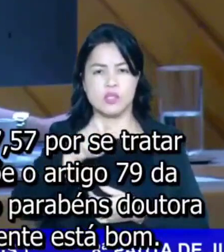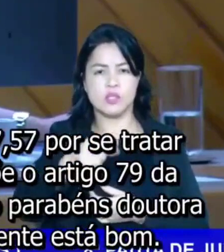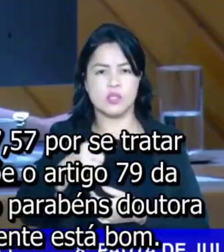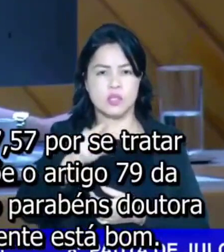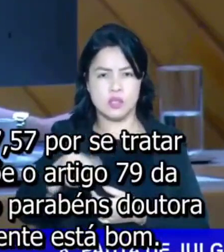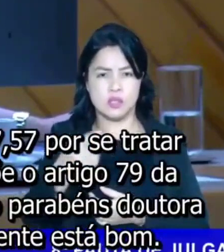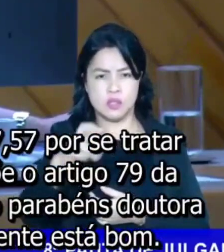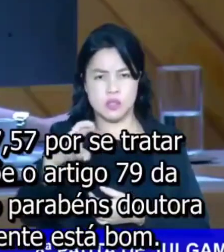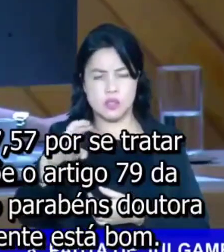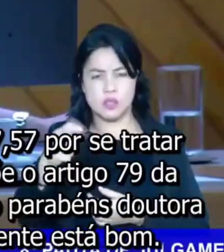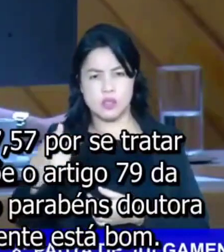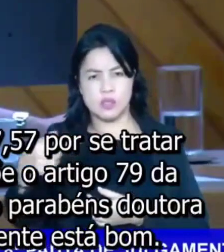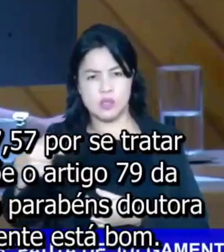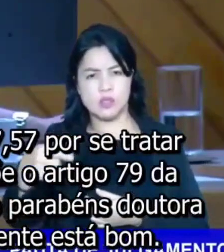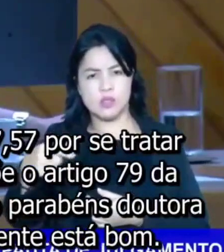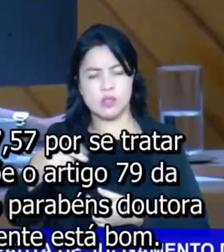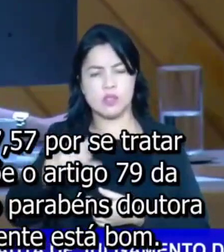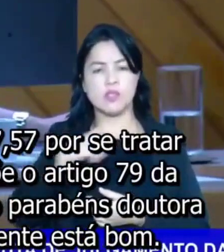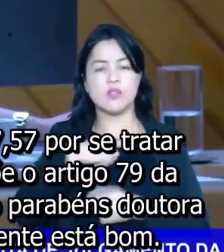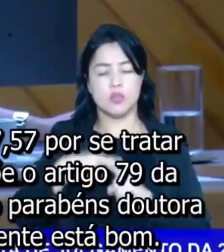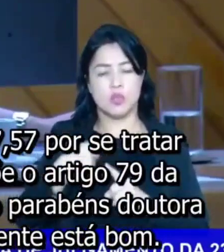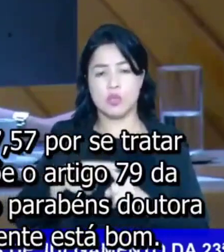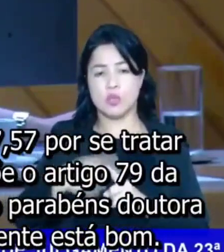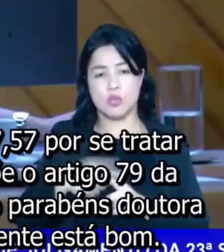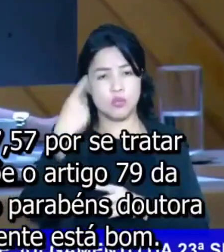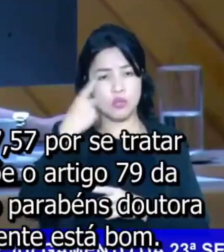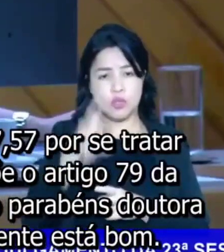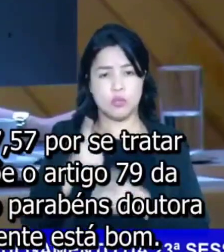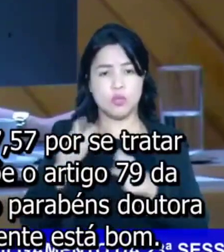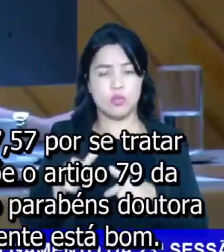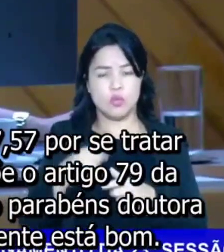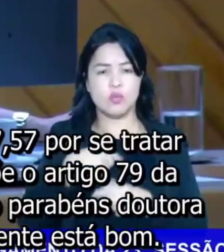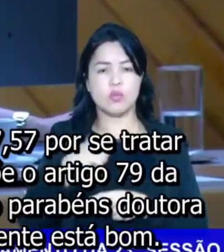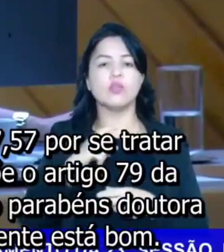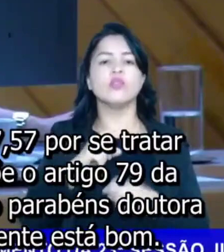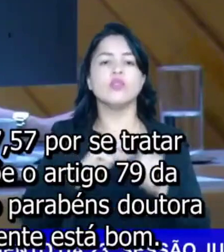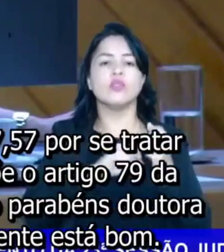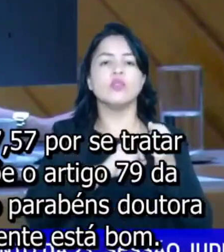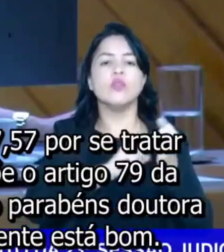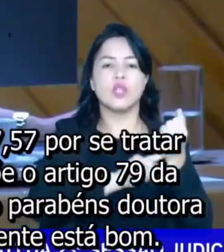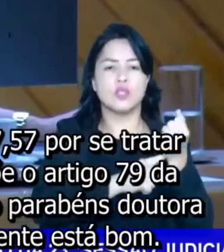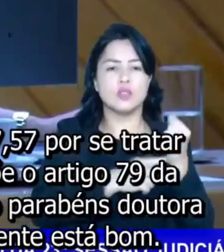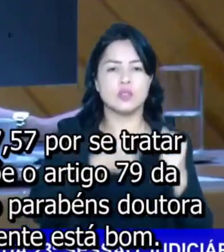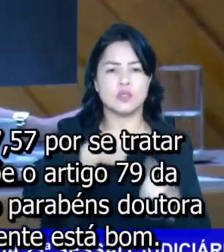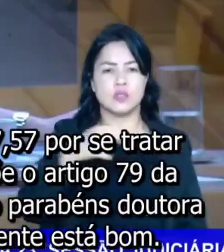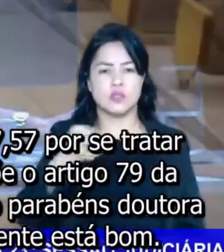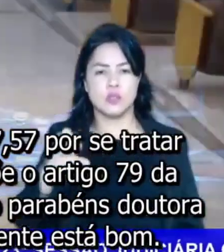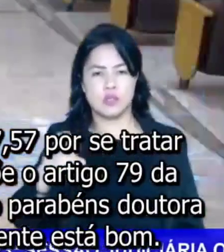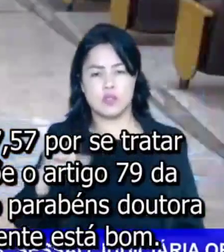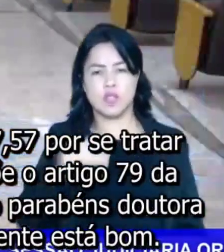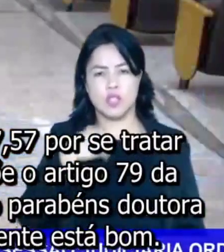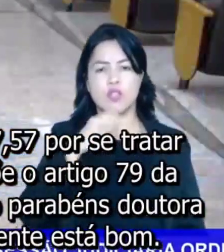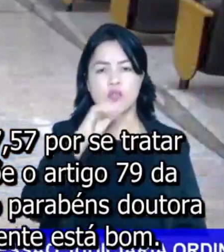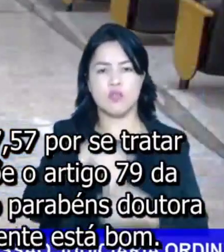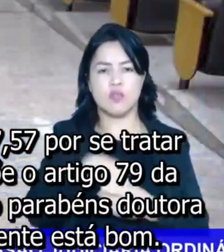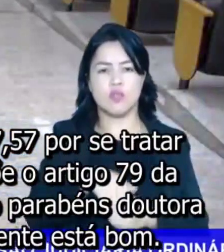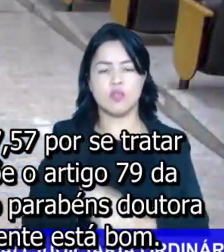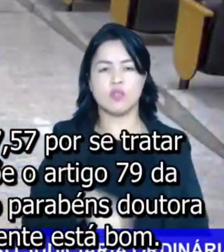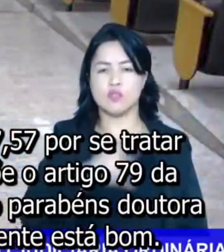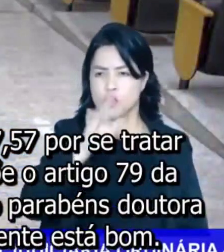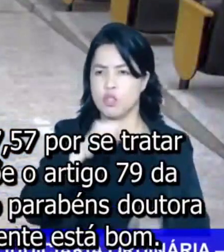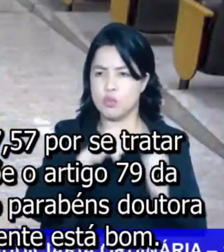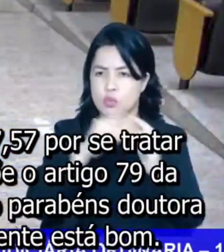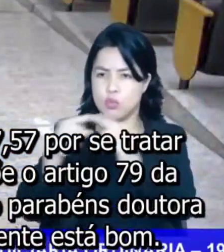247,57, por se tratar de recurso de origem não identificada, conforme dispõe o artigo 79 da norma. É como voto. Todo mundo de